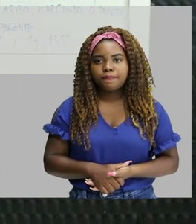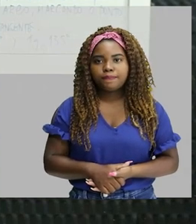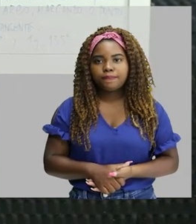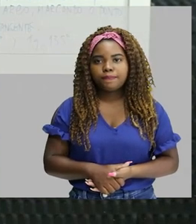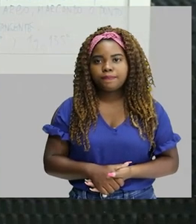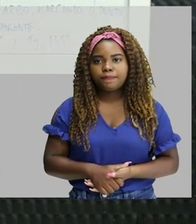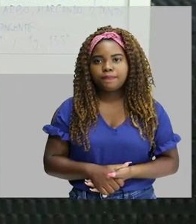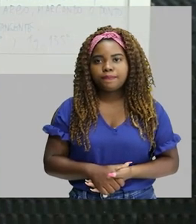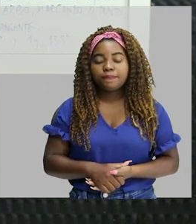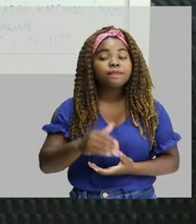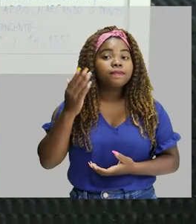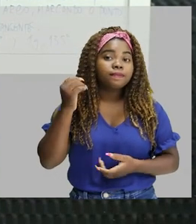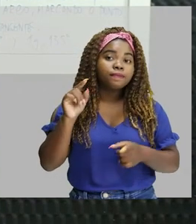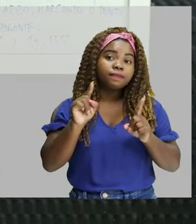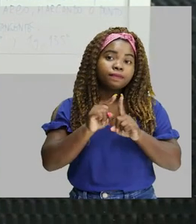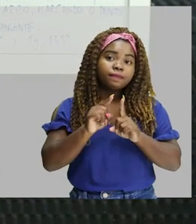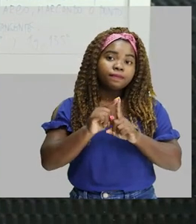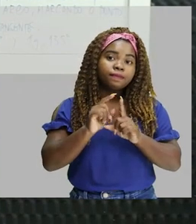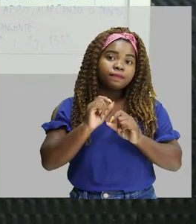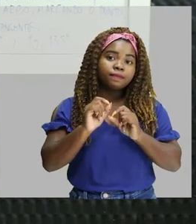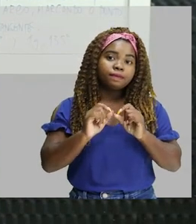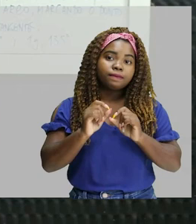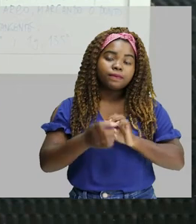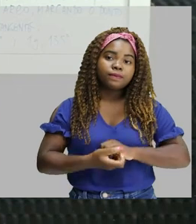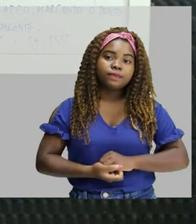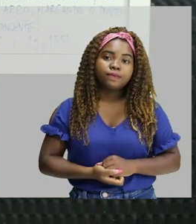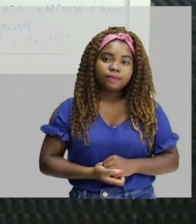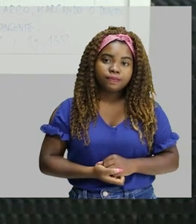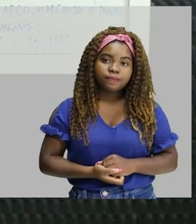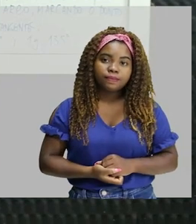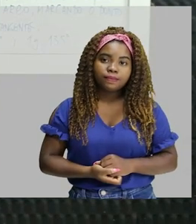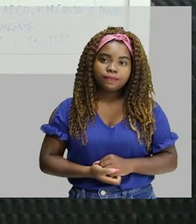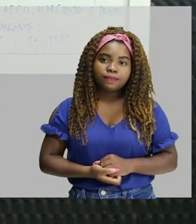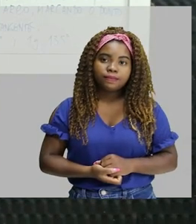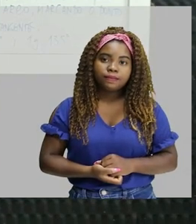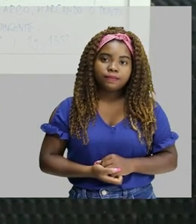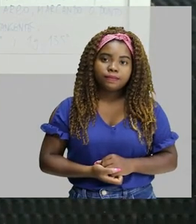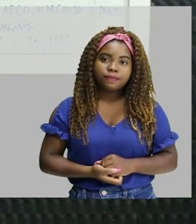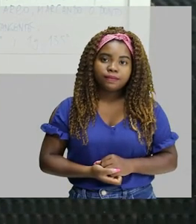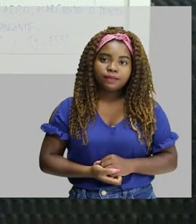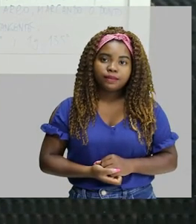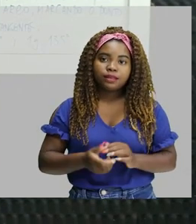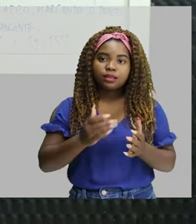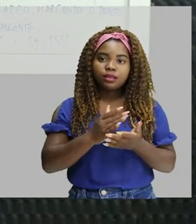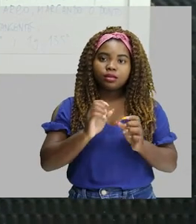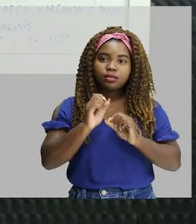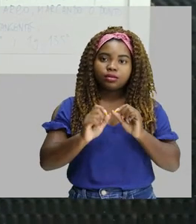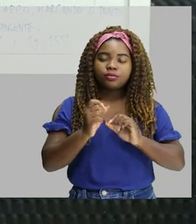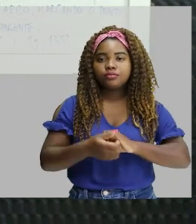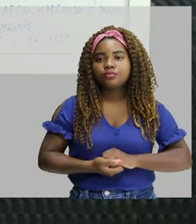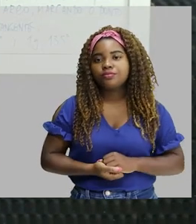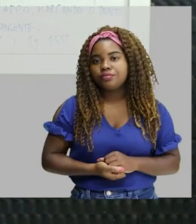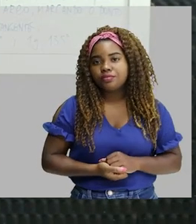gente sabe certo a gente sabe que o seno de 30º lá do come que ele vale o qu ele